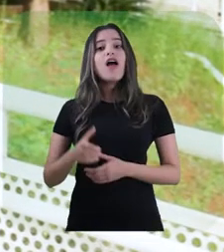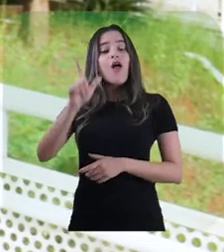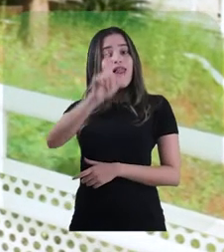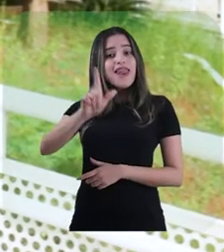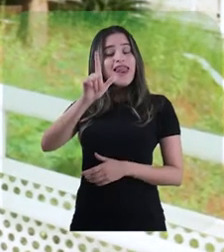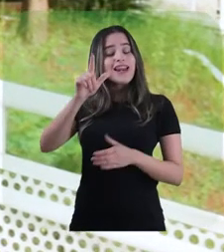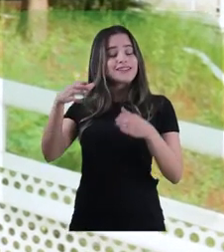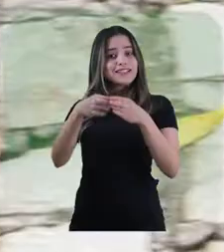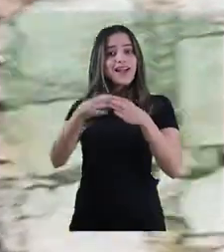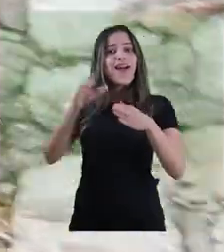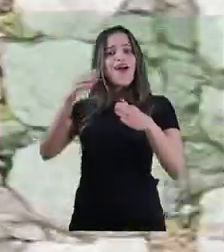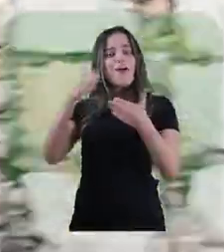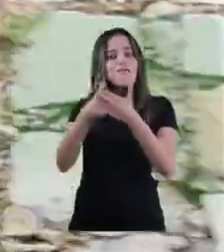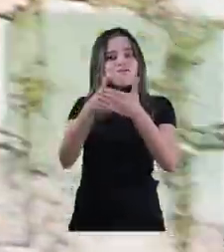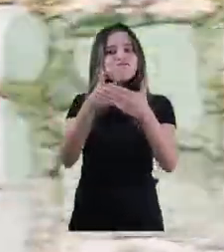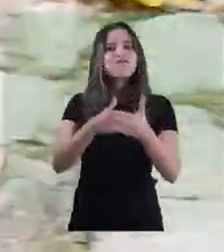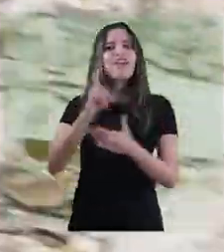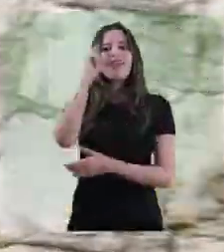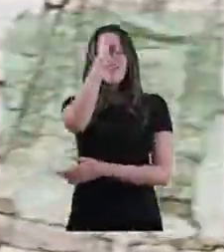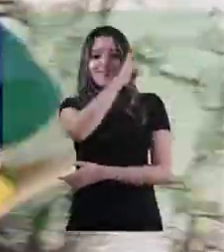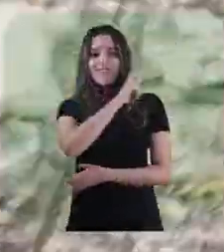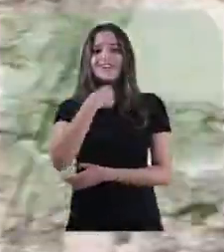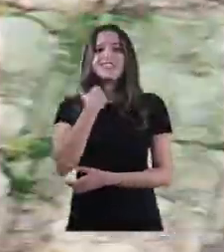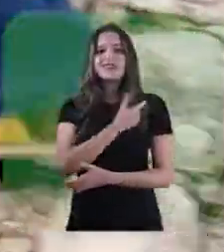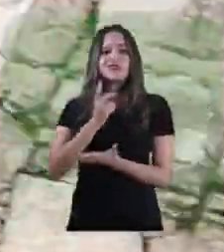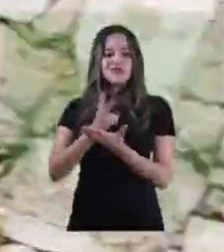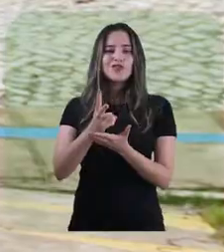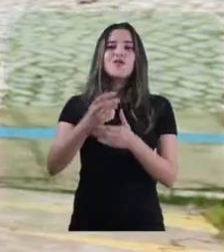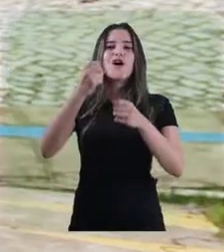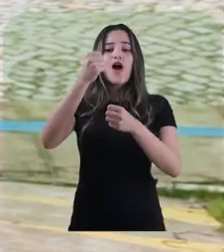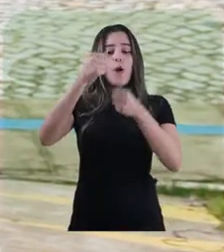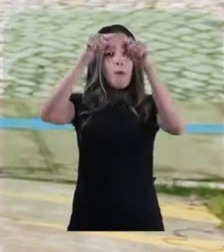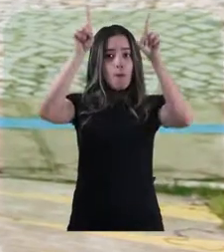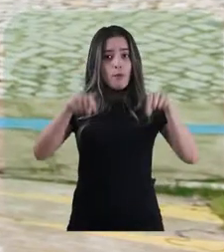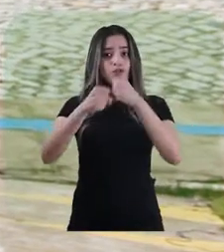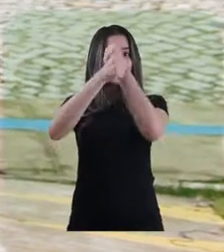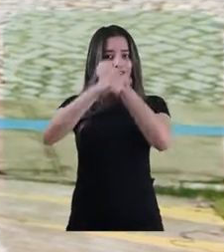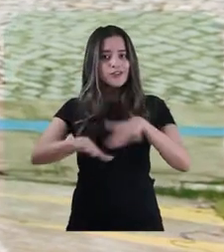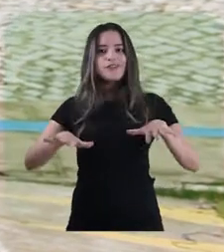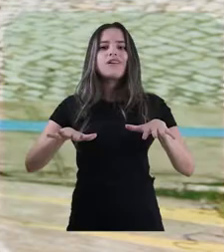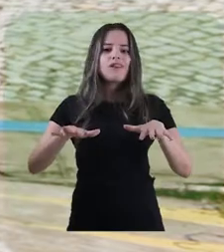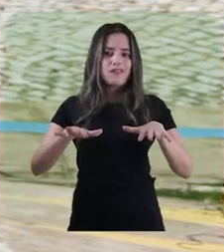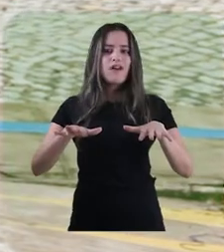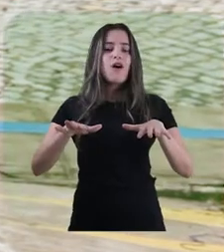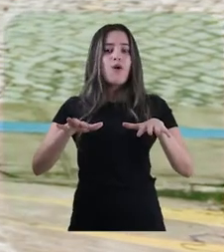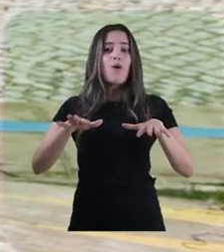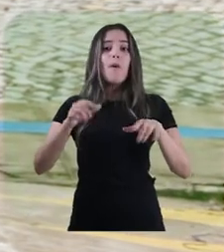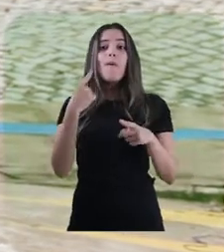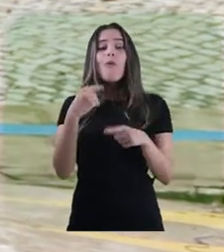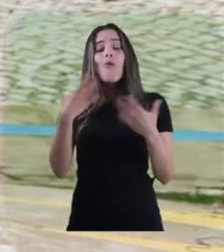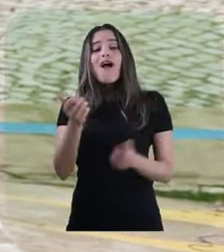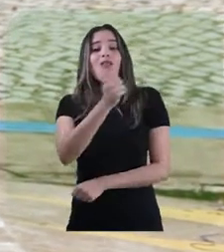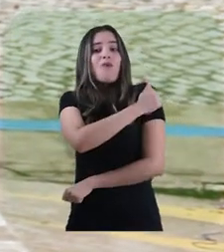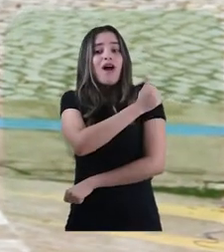literacy tem seus percalços hoje tá difícil manter o literato então é difícil você manter um projeto de extensão é difícil manter